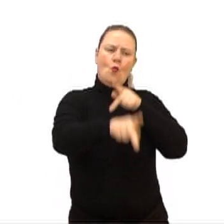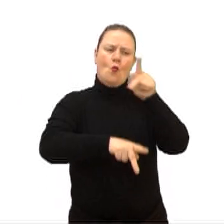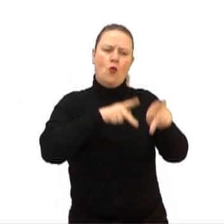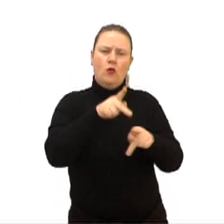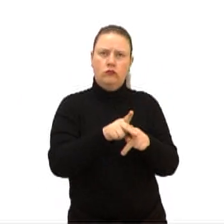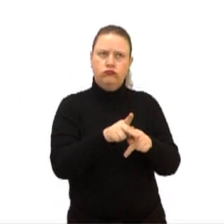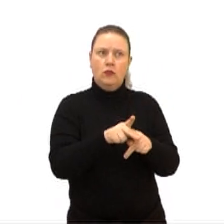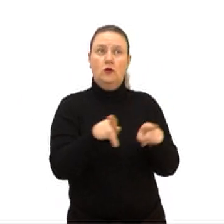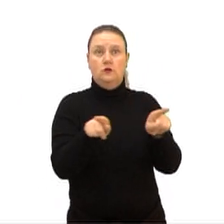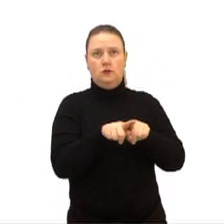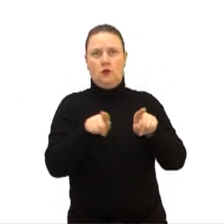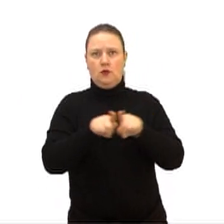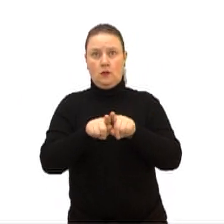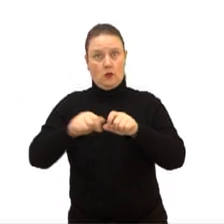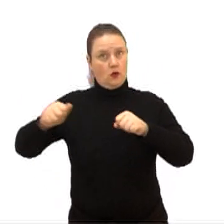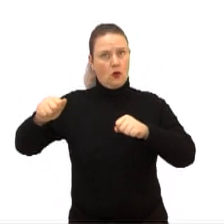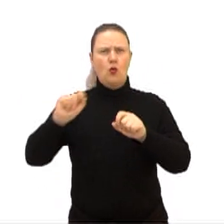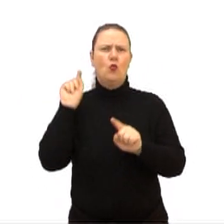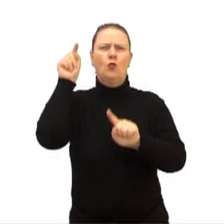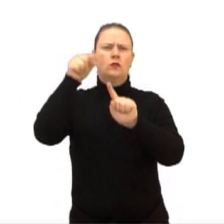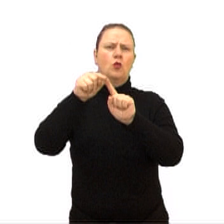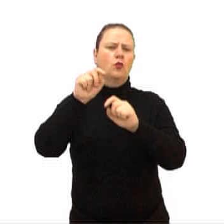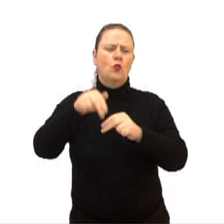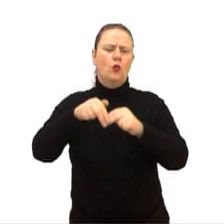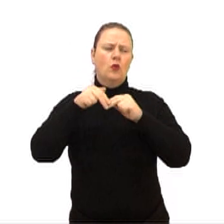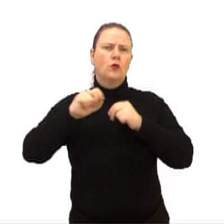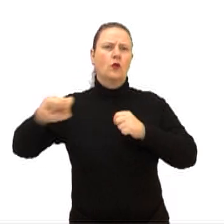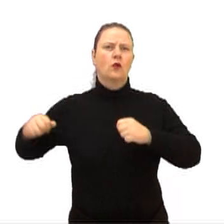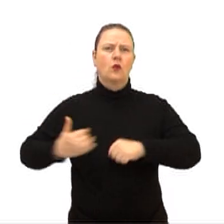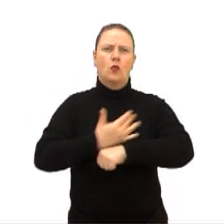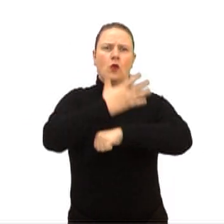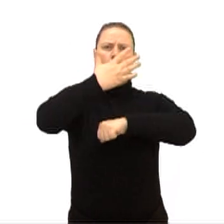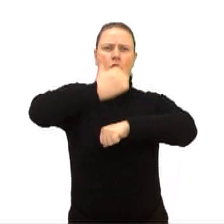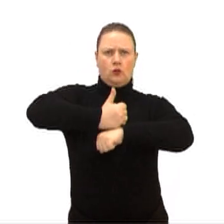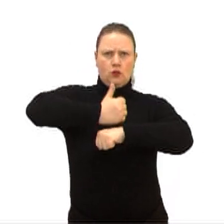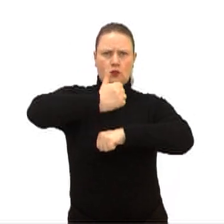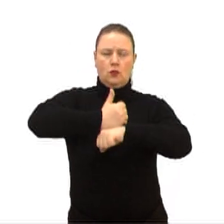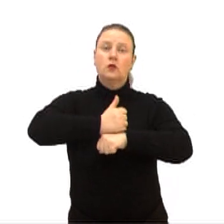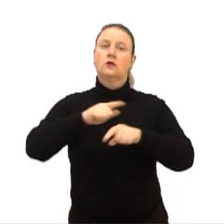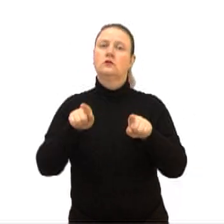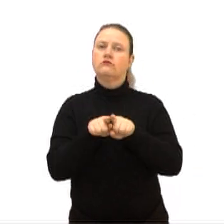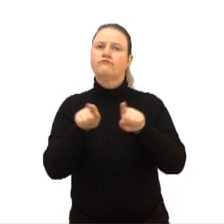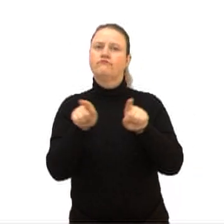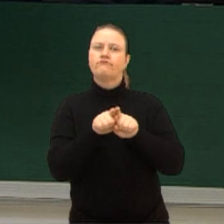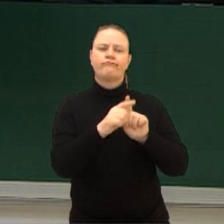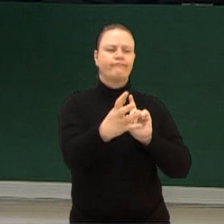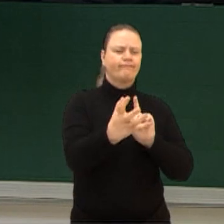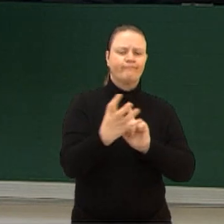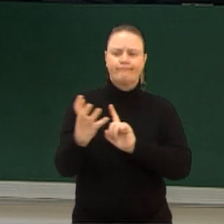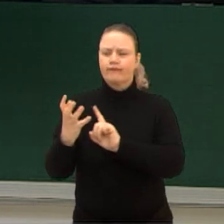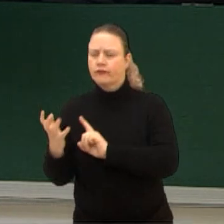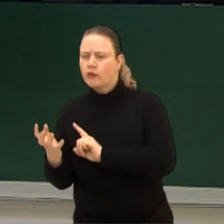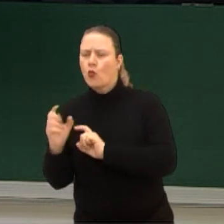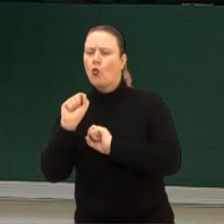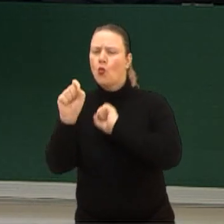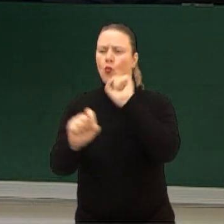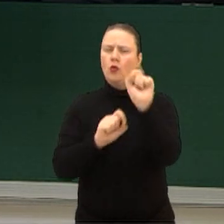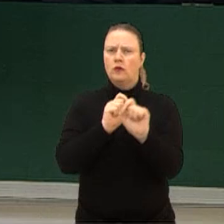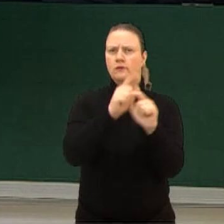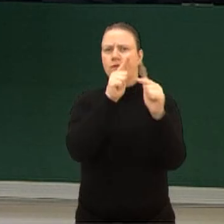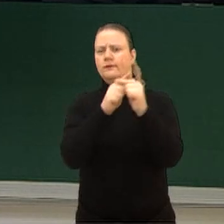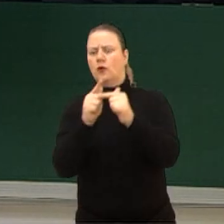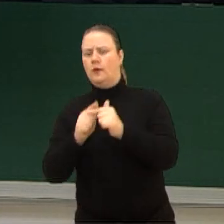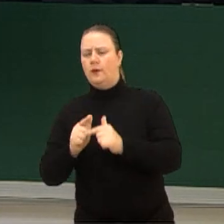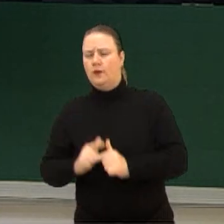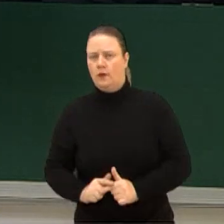da colonização executada na América Central e que hoje são reflexos de algumas problemáticas vistas